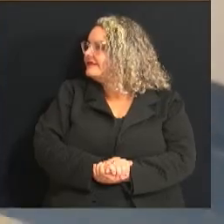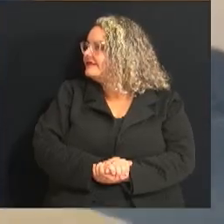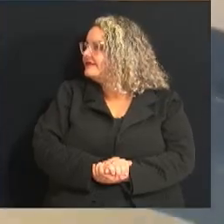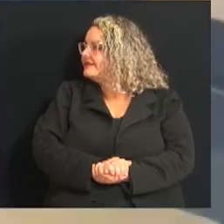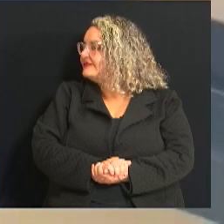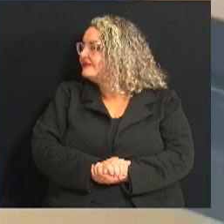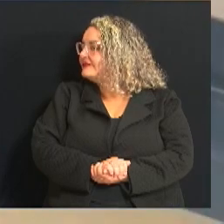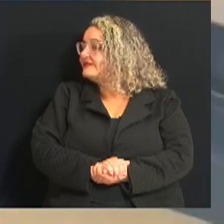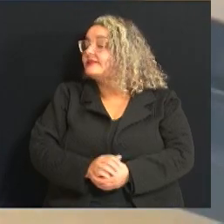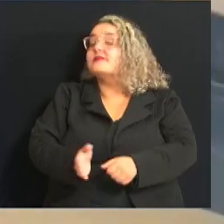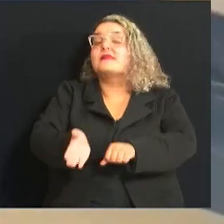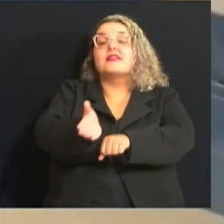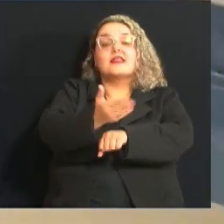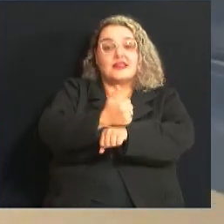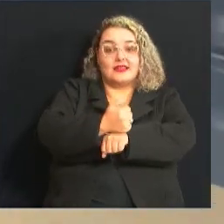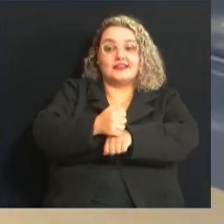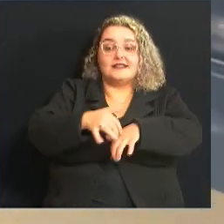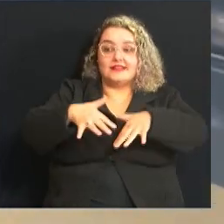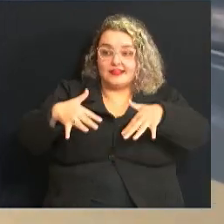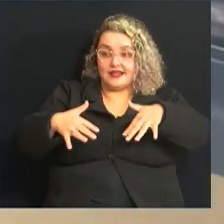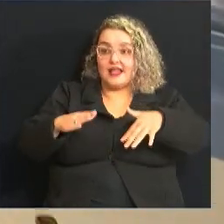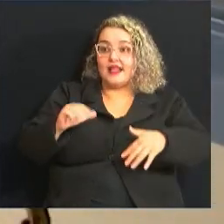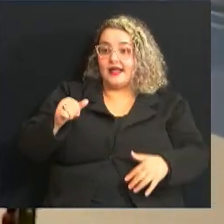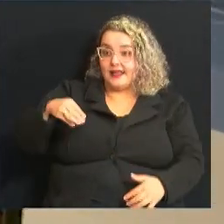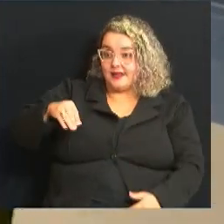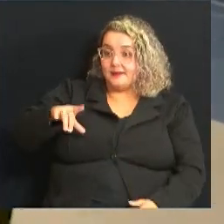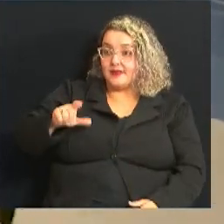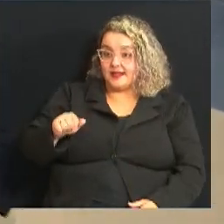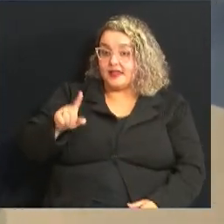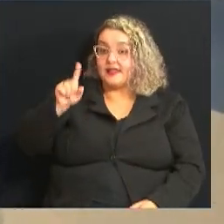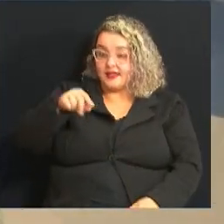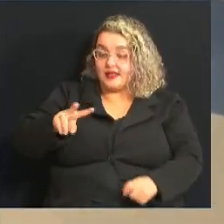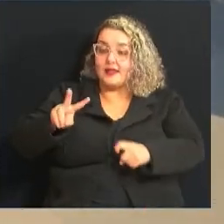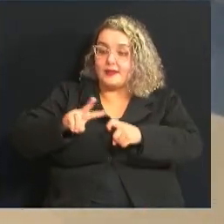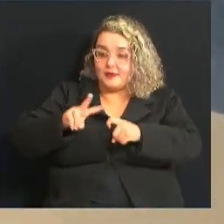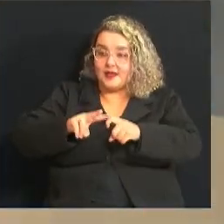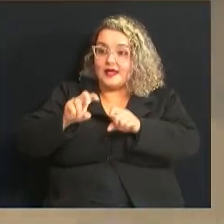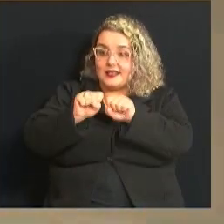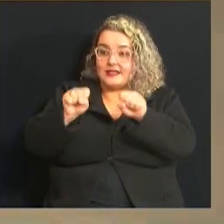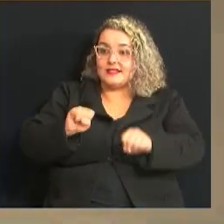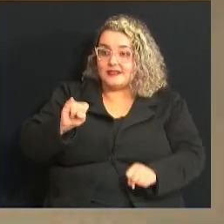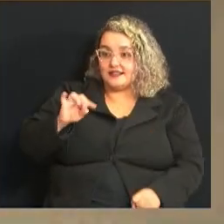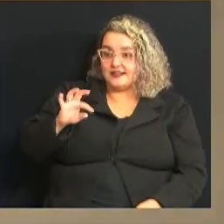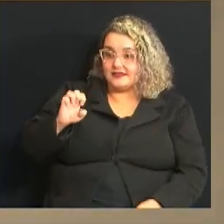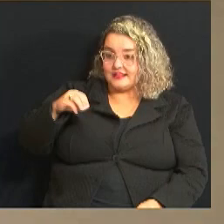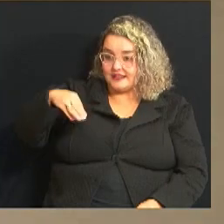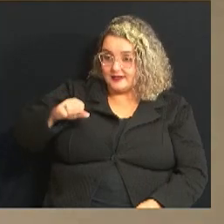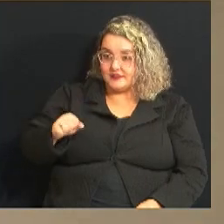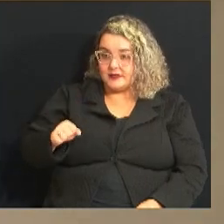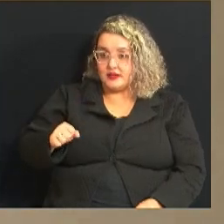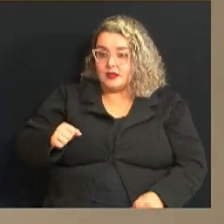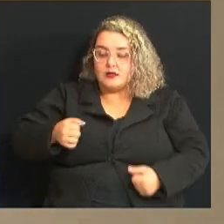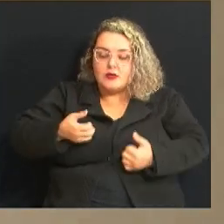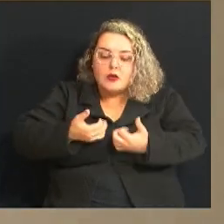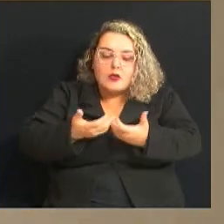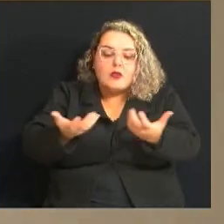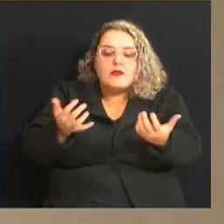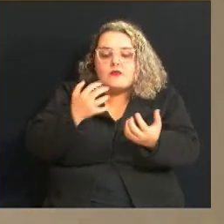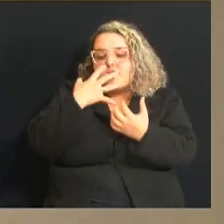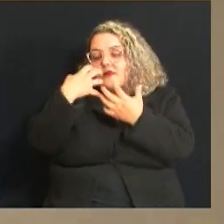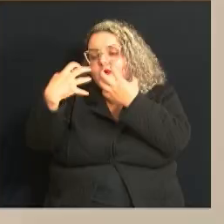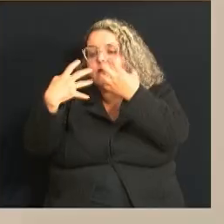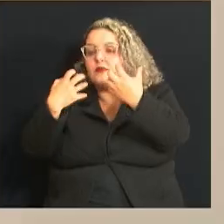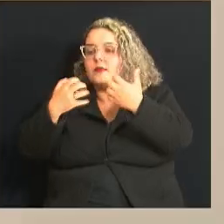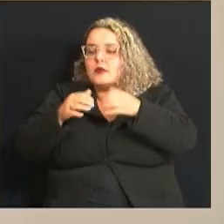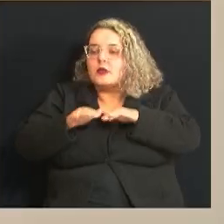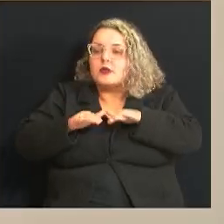Antes da sessão, a Camila, que é médica veterinária sistêmica, utiliza florais. Com o ambiente tranquilo, o Reiki